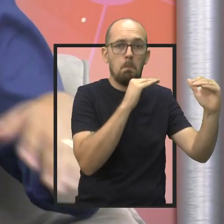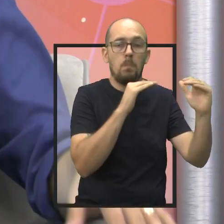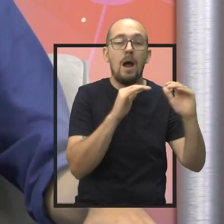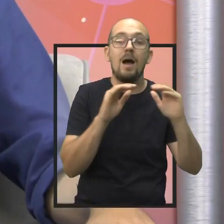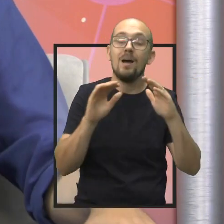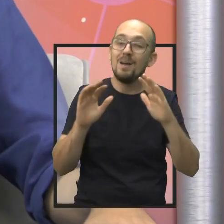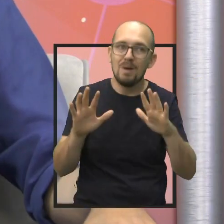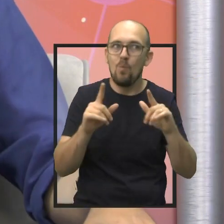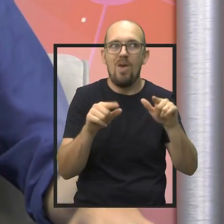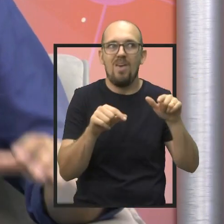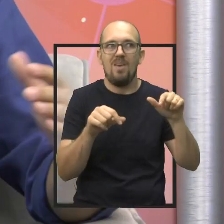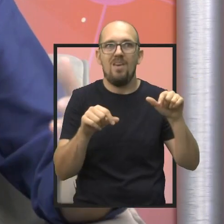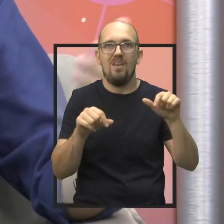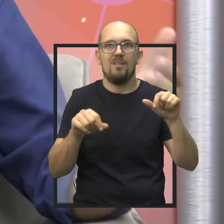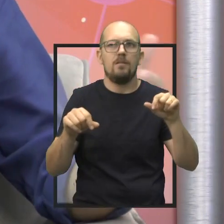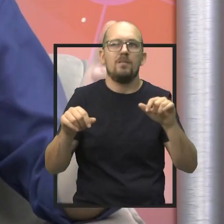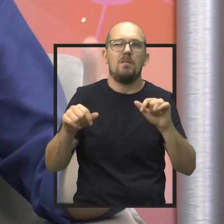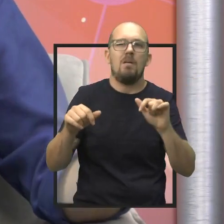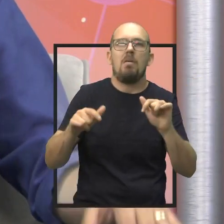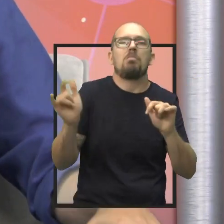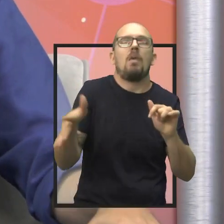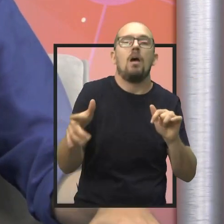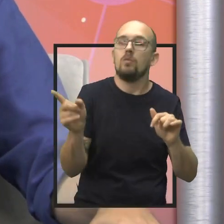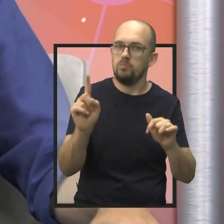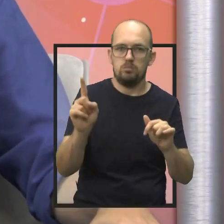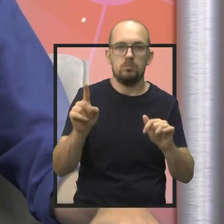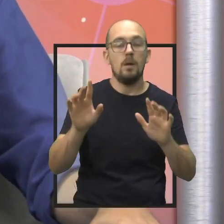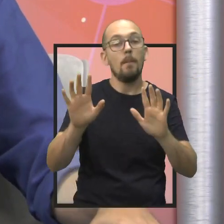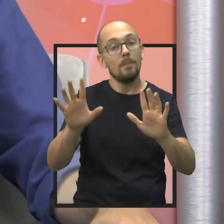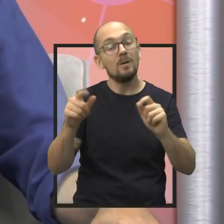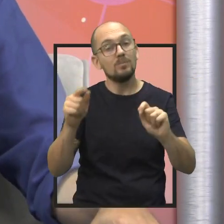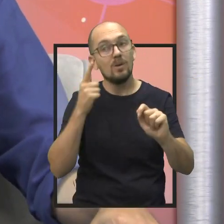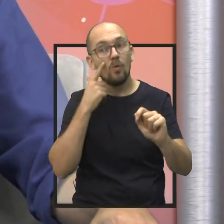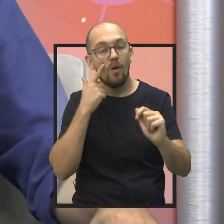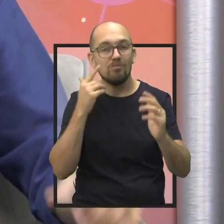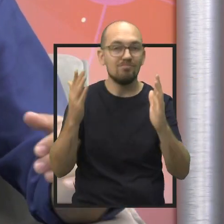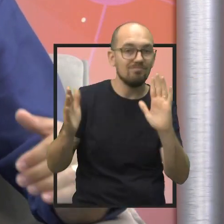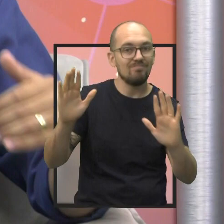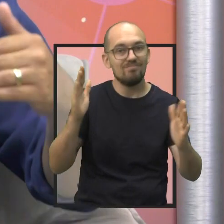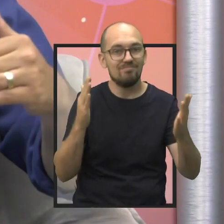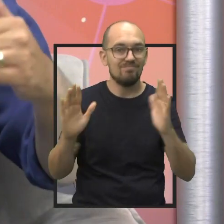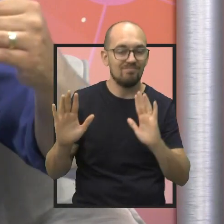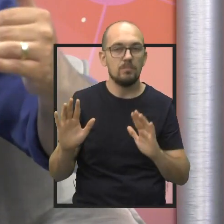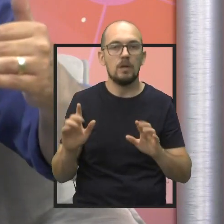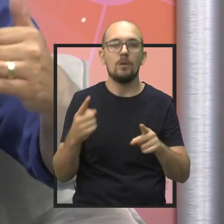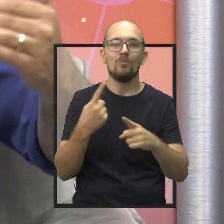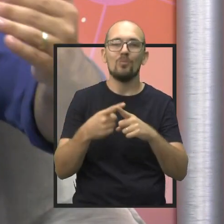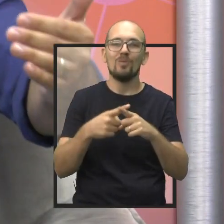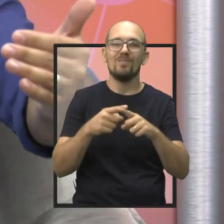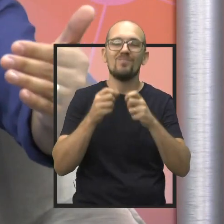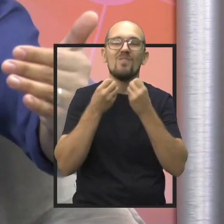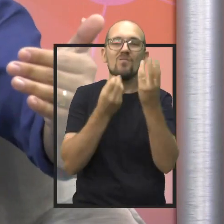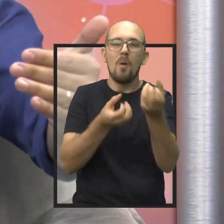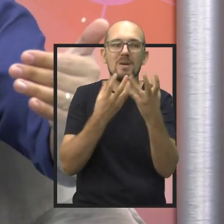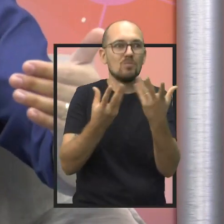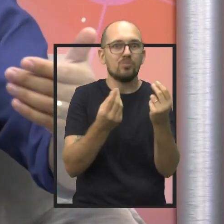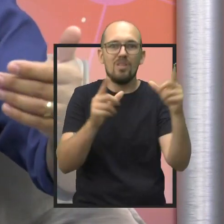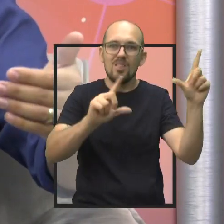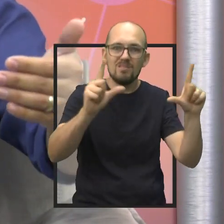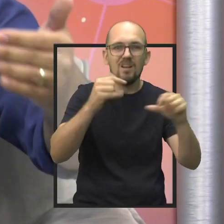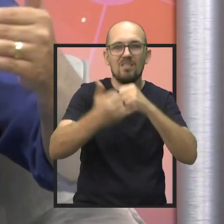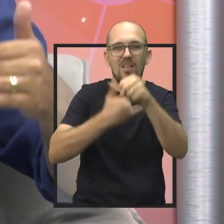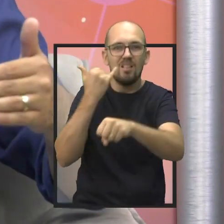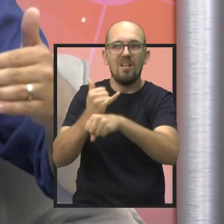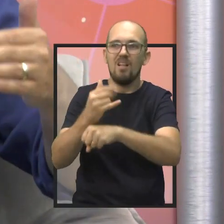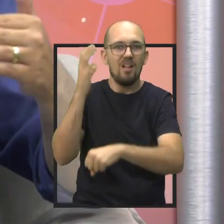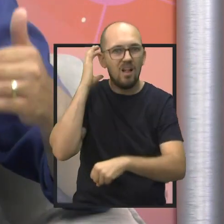devida proporção do que deve ser a doença. Então, assim, a propagação de informações ela é muito grande. Só